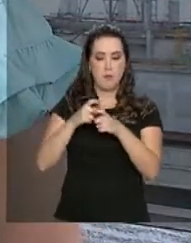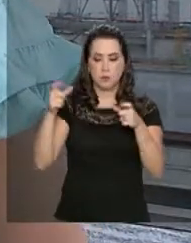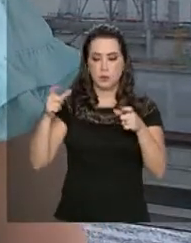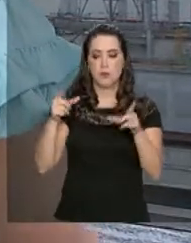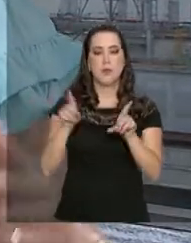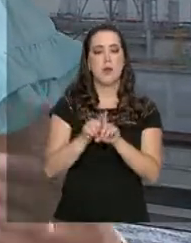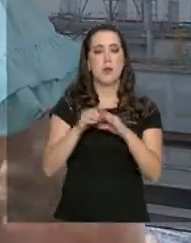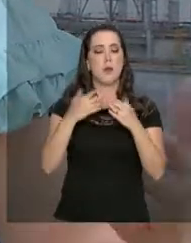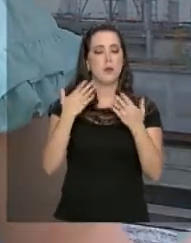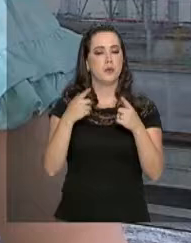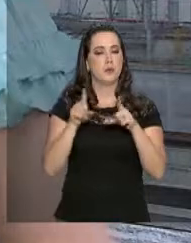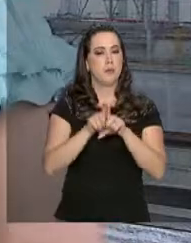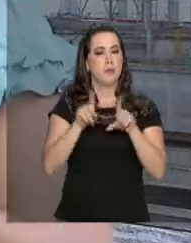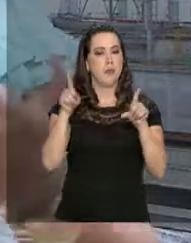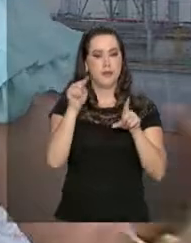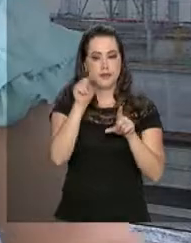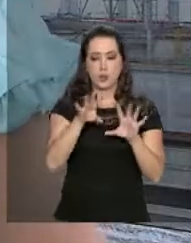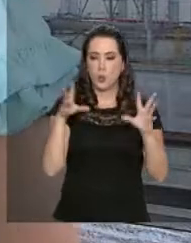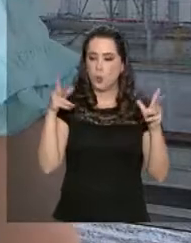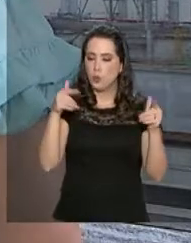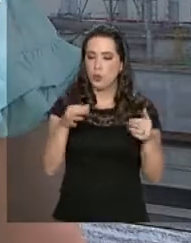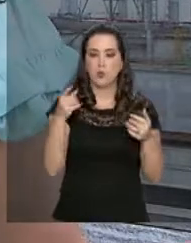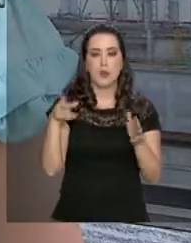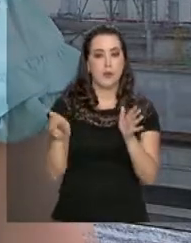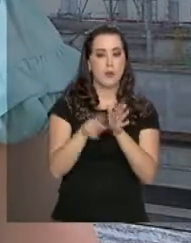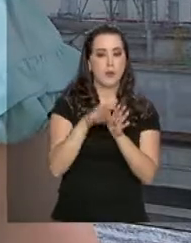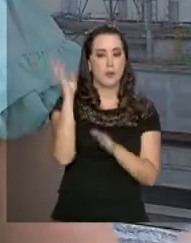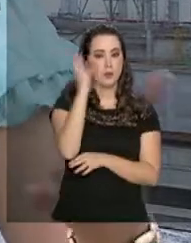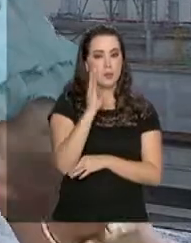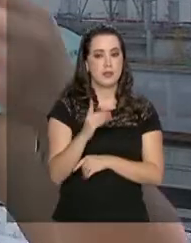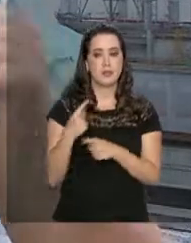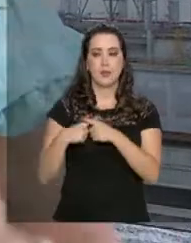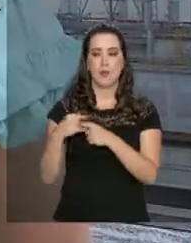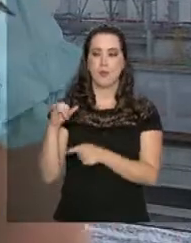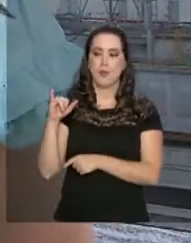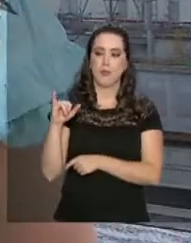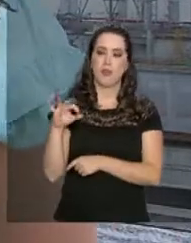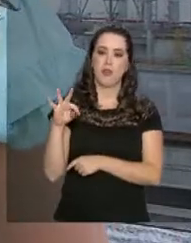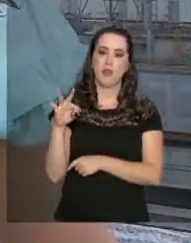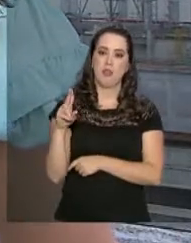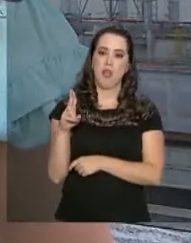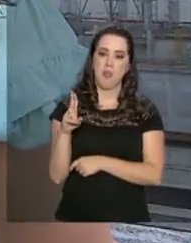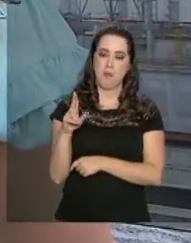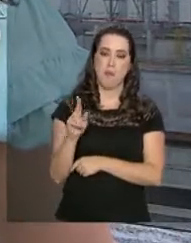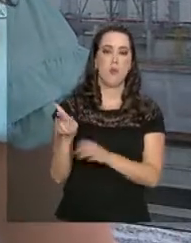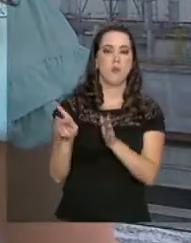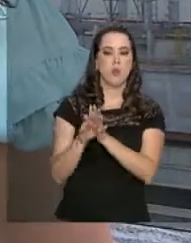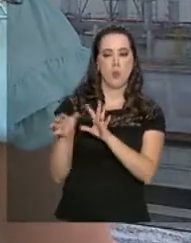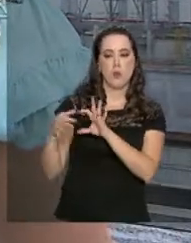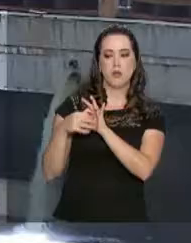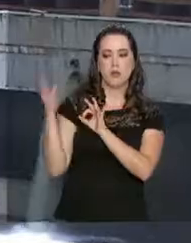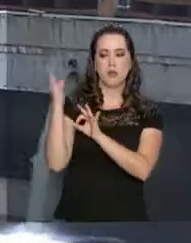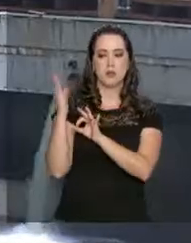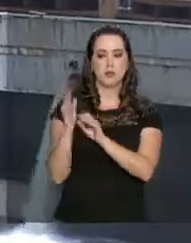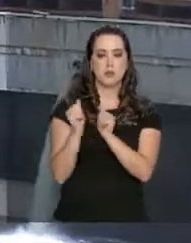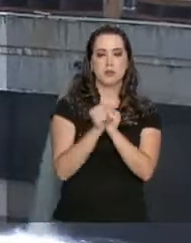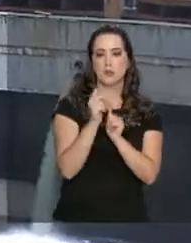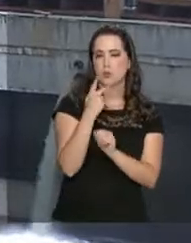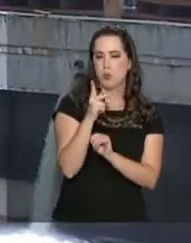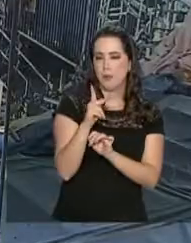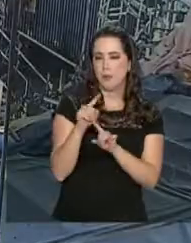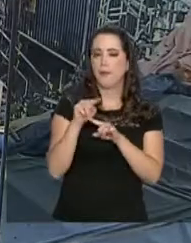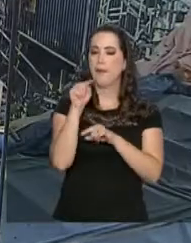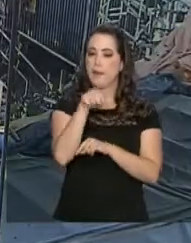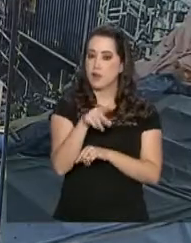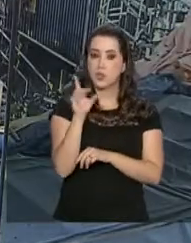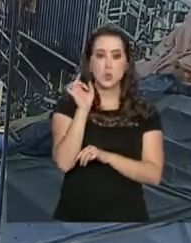mas é considerada a maior usina completamente nacional, já que Itaipu integra Brasil e Paraguai na produção de energia. A usina